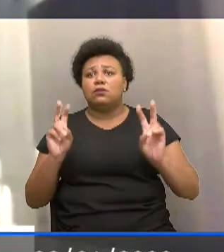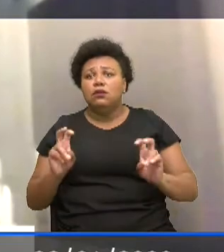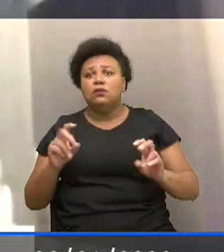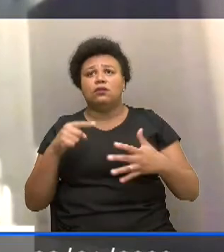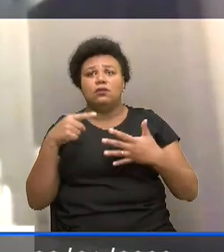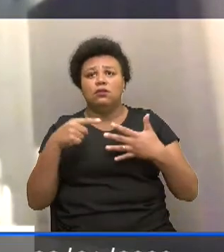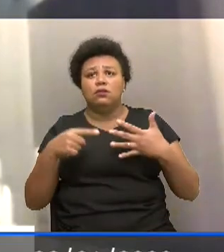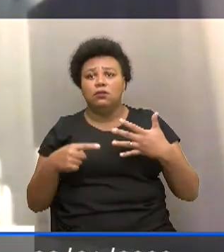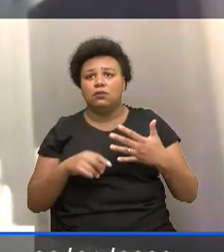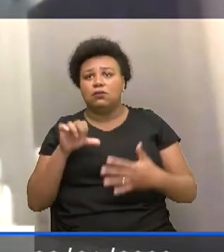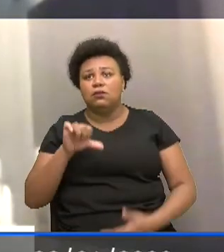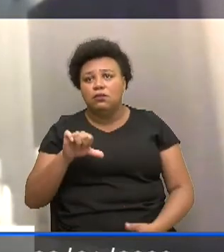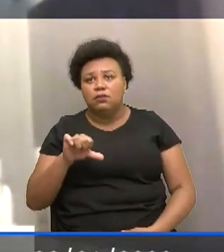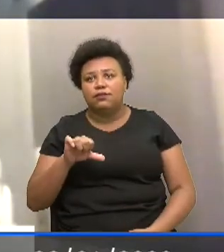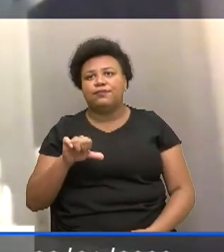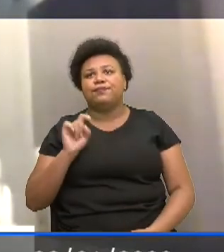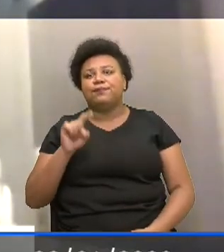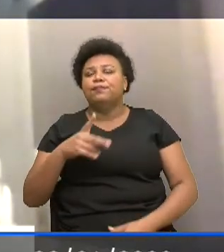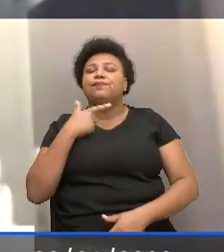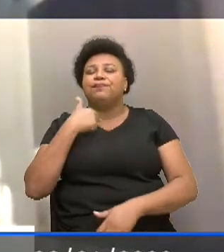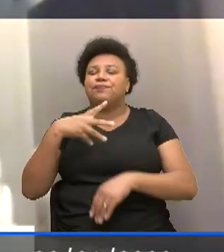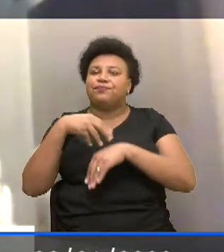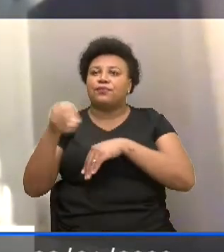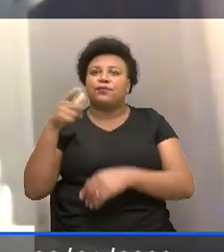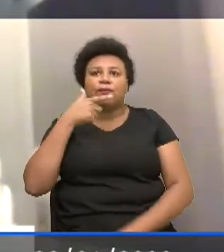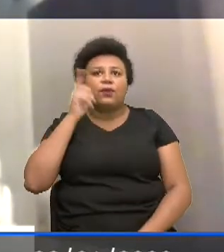item 9, eu gostaria de sugerir,